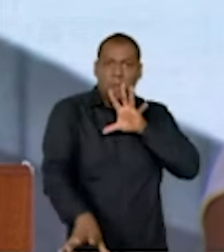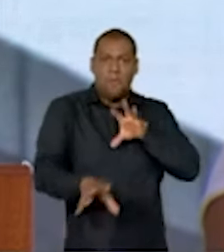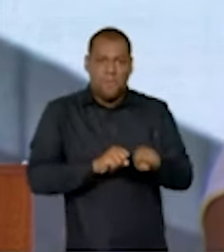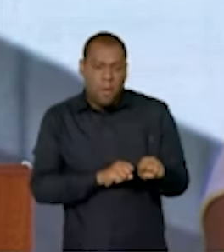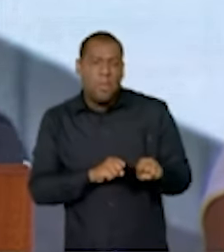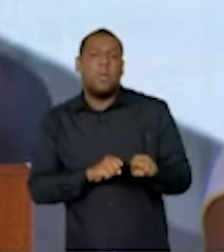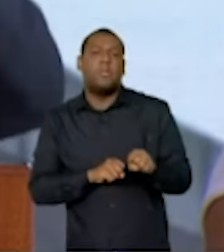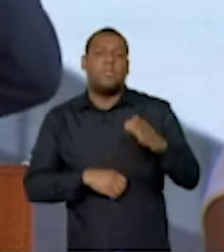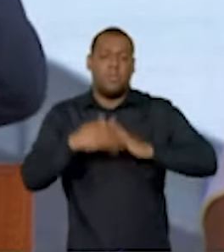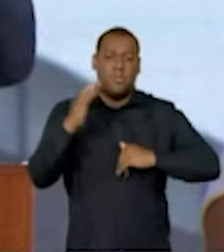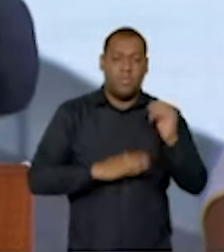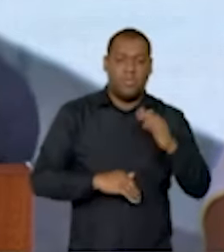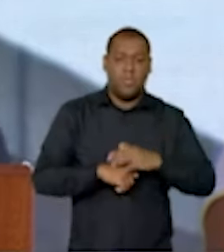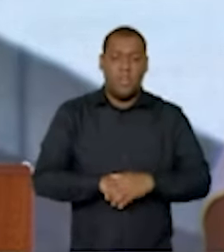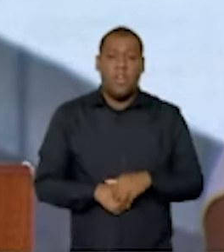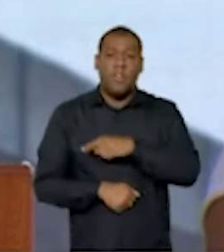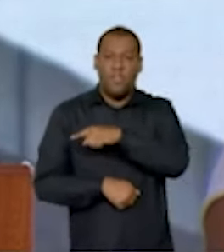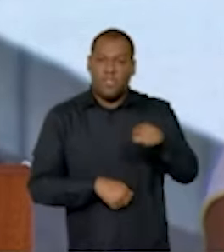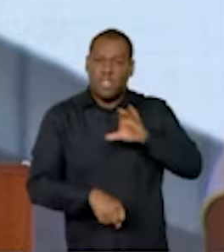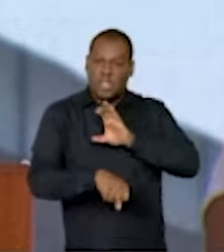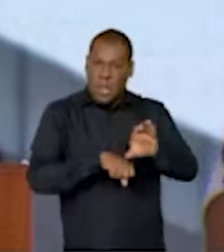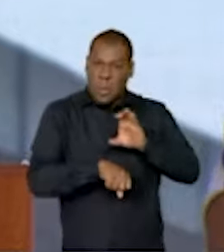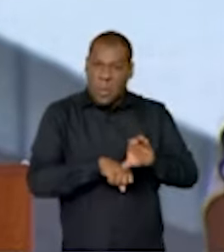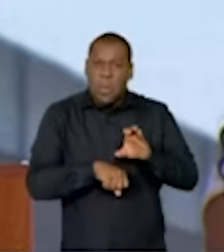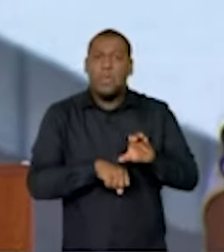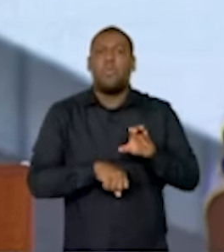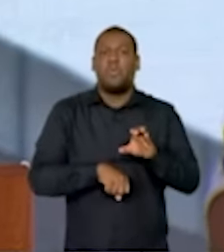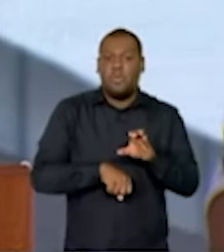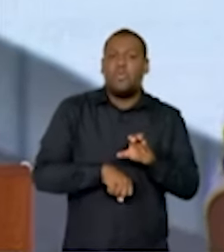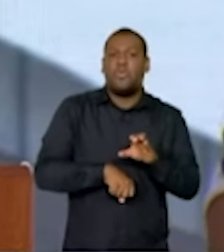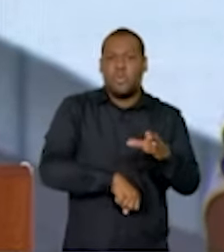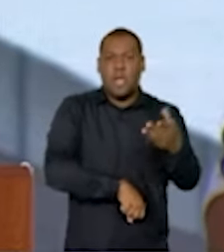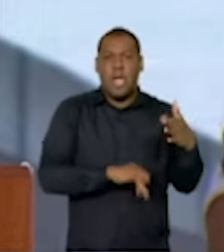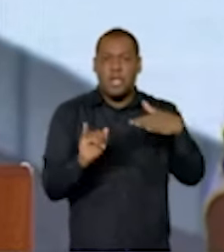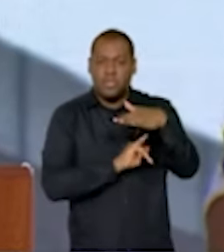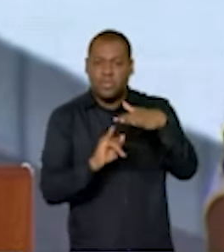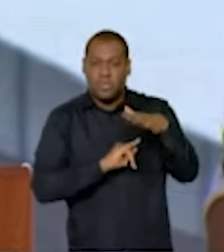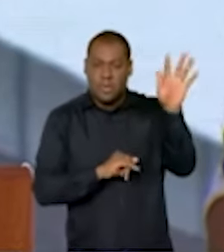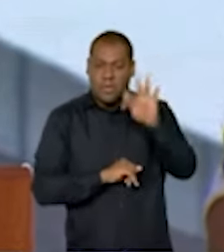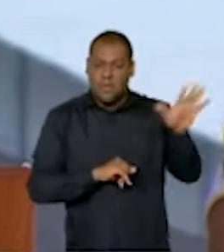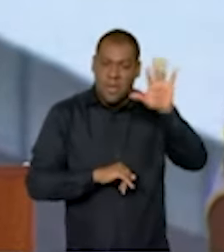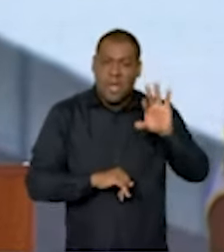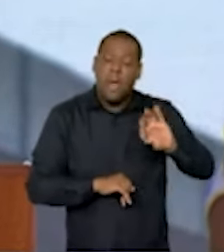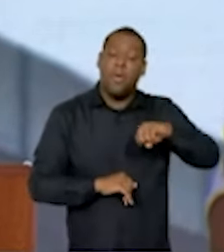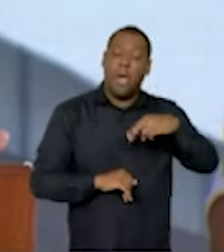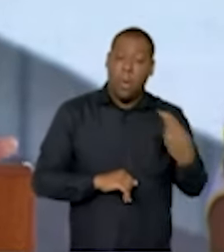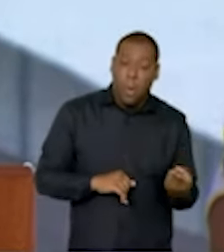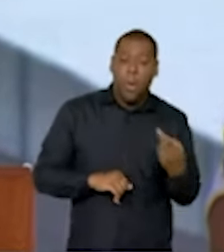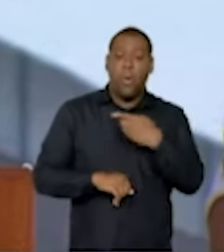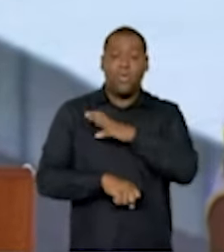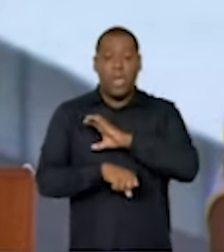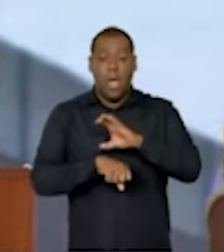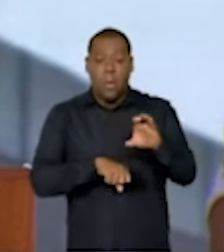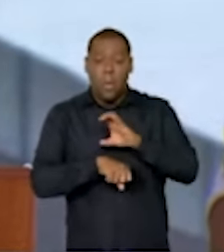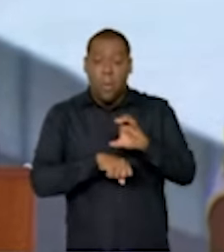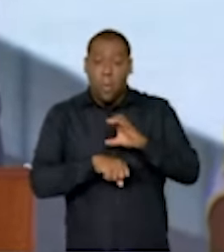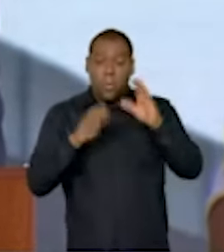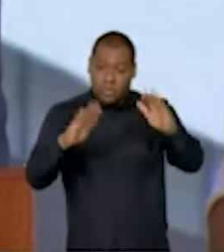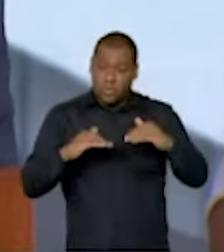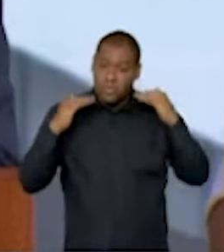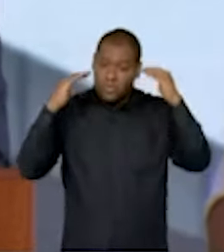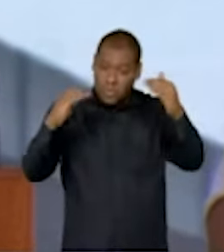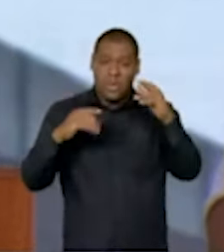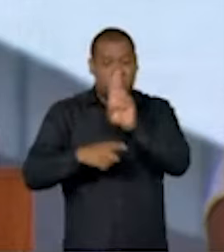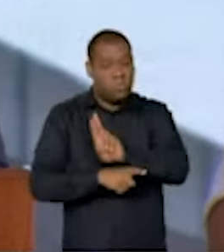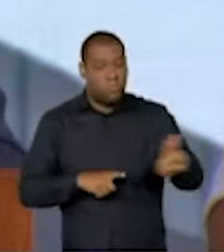curso de vocês, é um Instituto Federal, é uma universidade, é a liberdade que vocês vão conquistar com uma